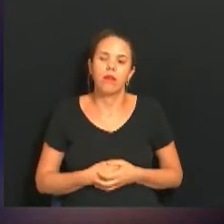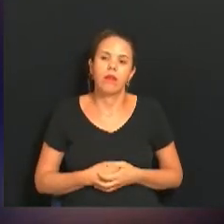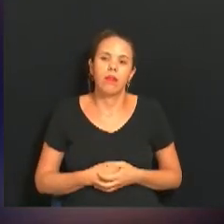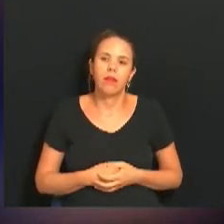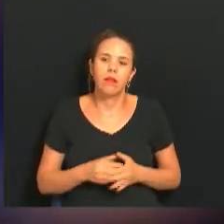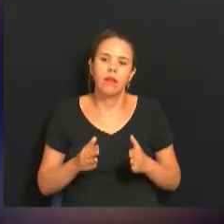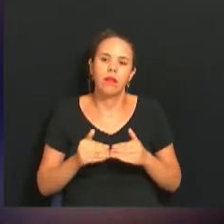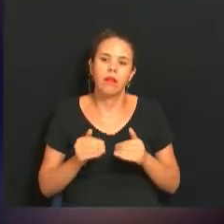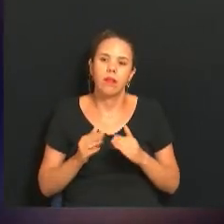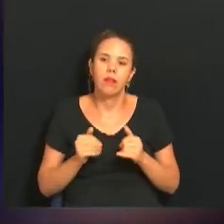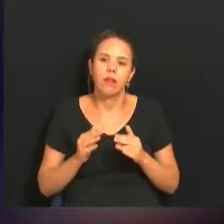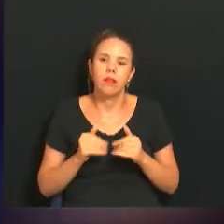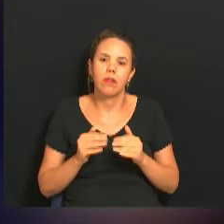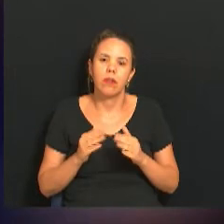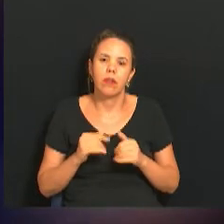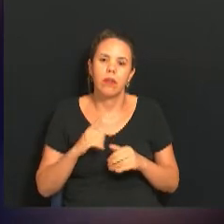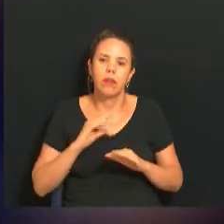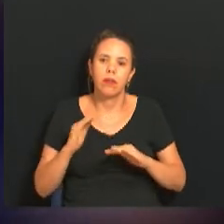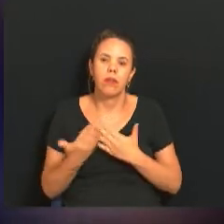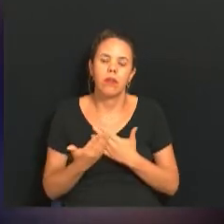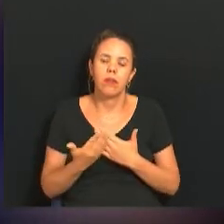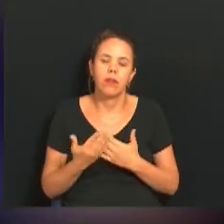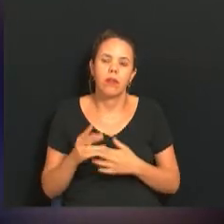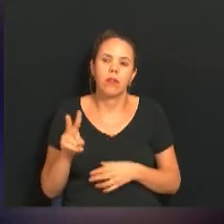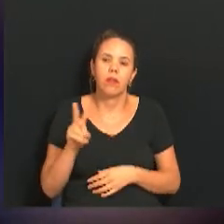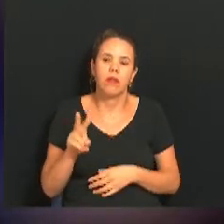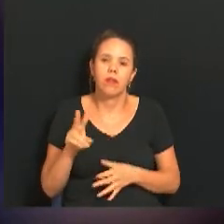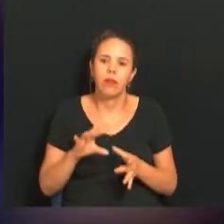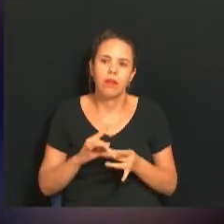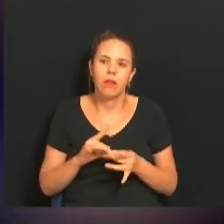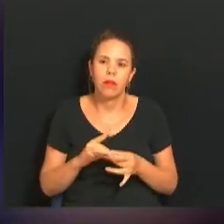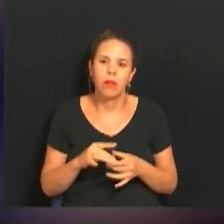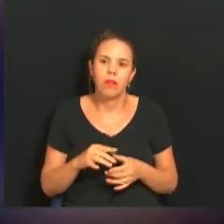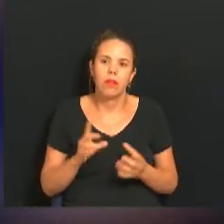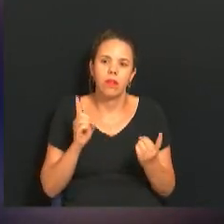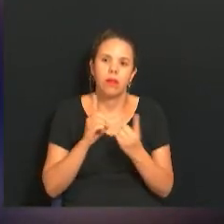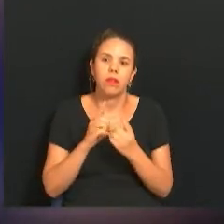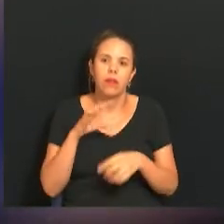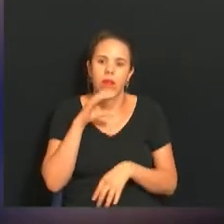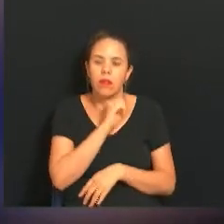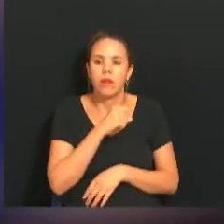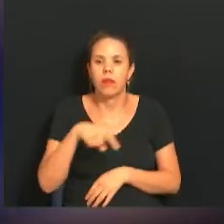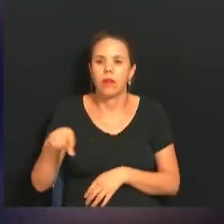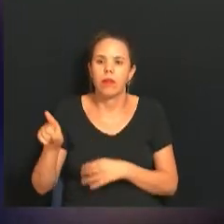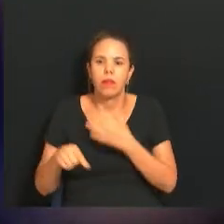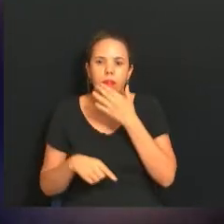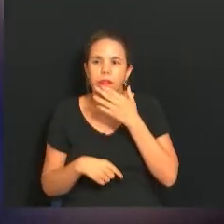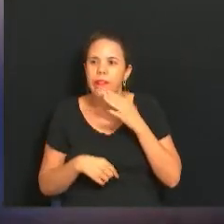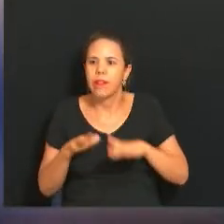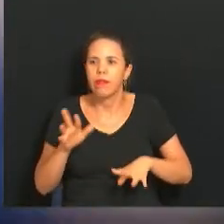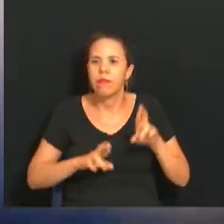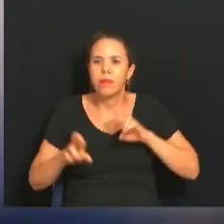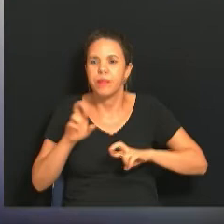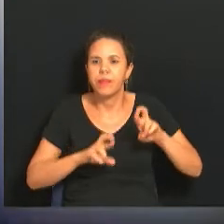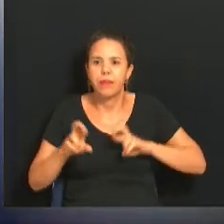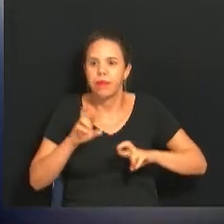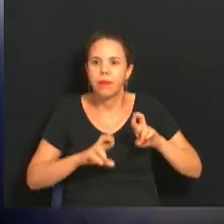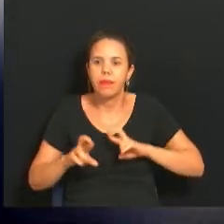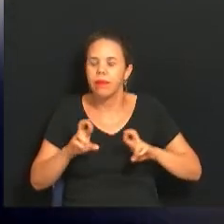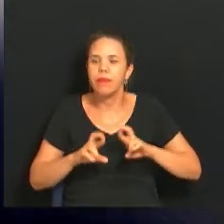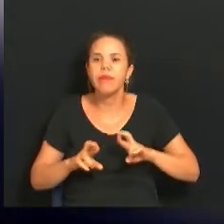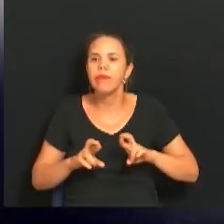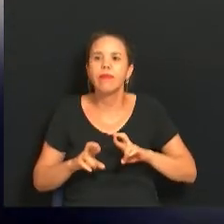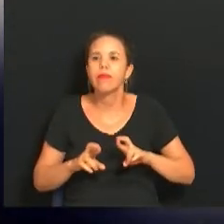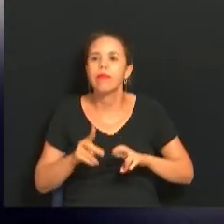solicitação que nós tivemos no bairro ali da Vila União, e prontamente eles nos atenderam, foram até lá, verificaram a situação, se estava em área de risco ou